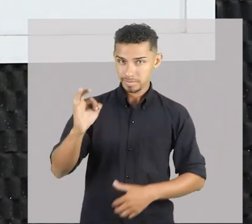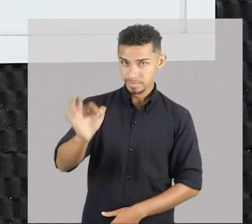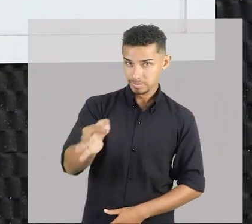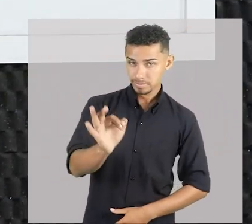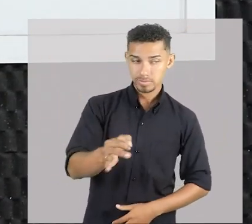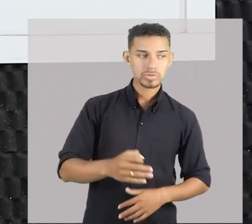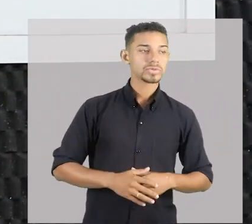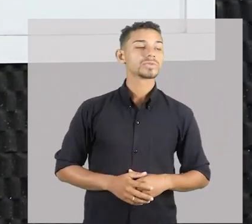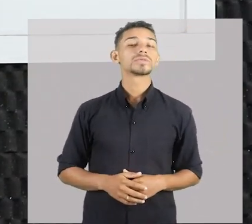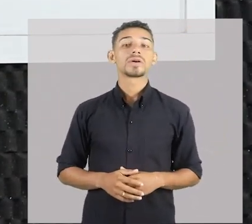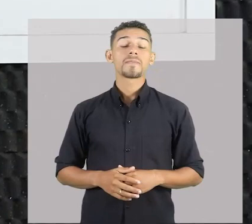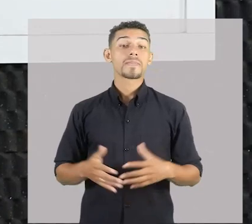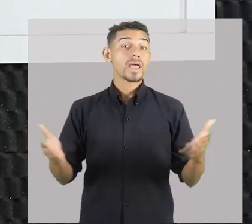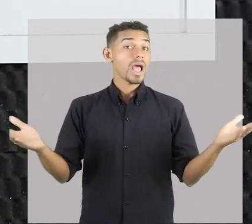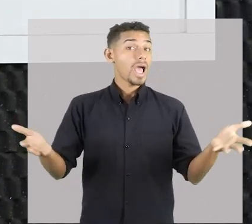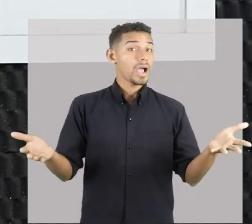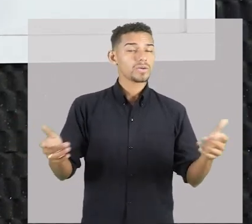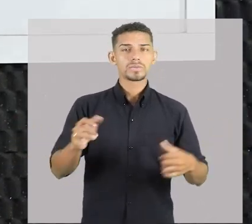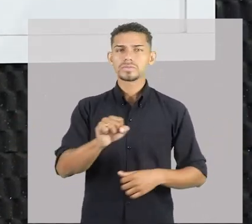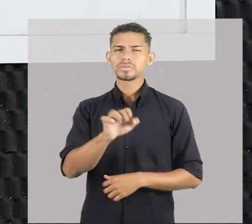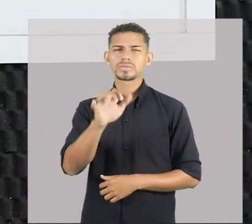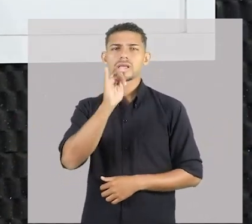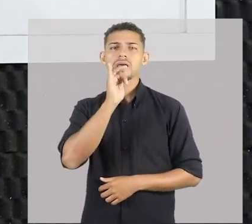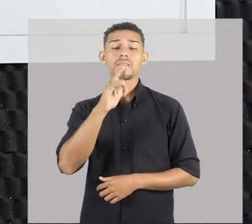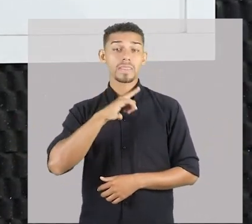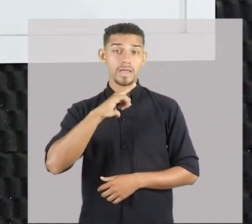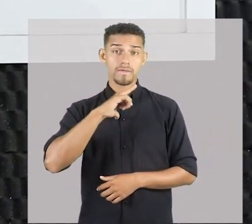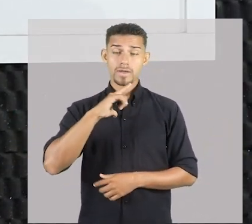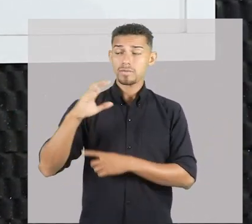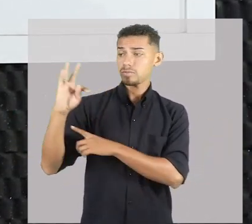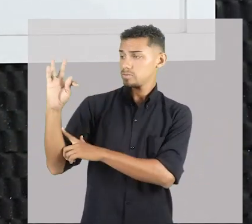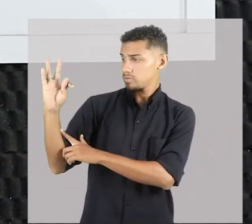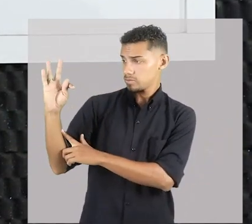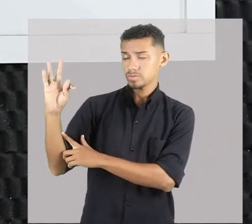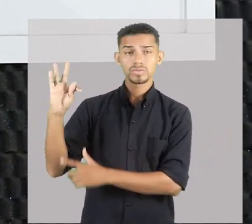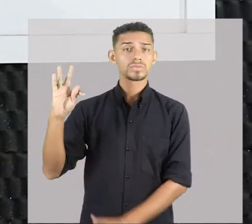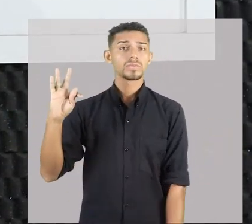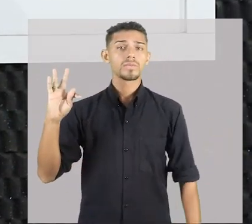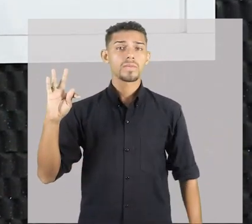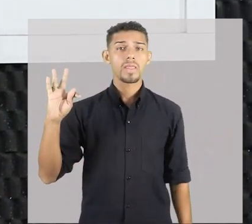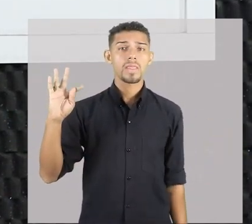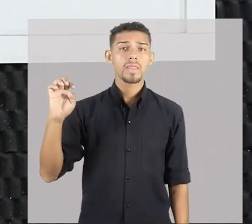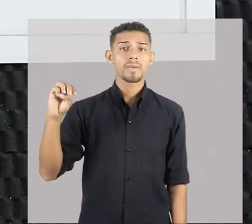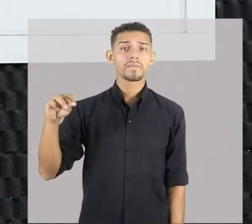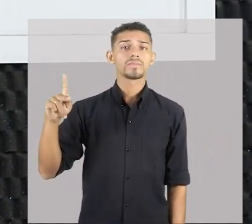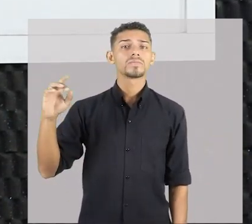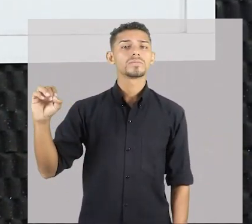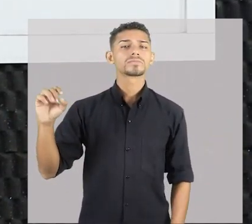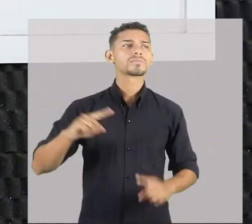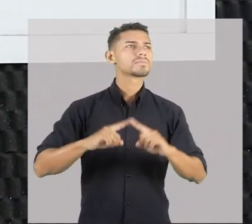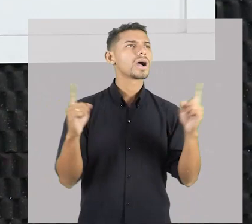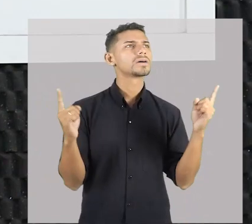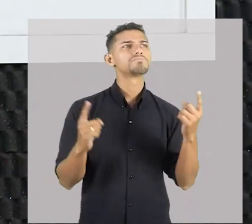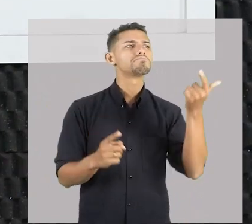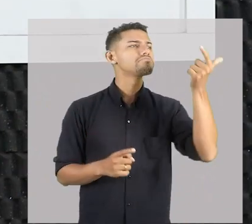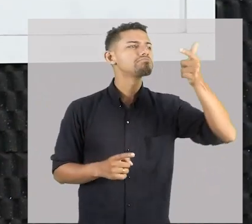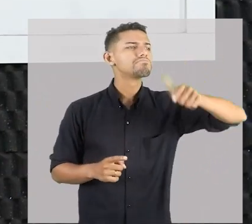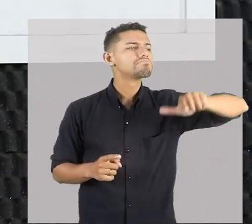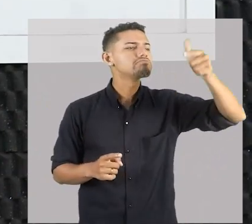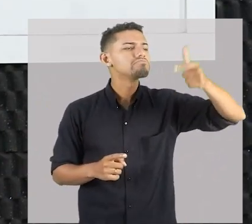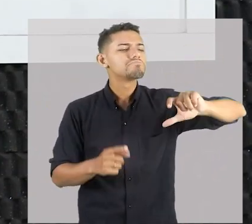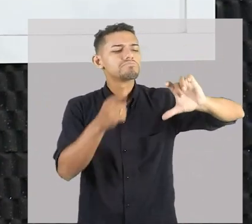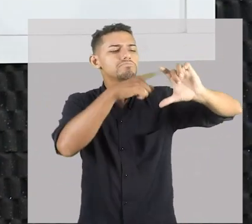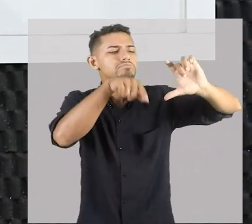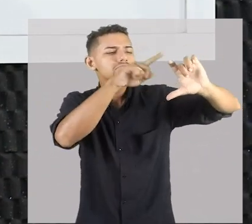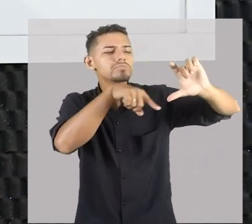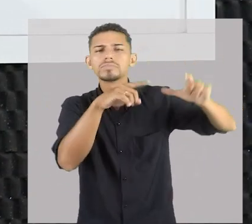beleza. Agora, se ele tiver o período e a gente precisar da frequência, como é que